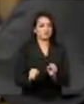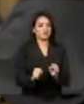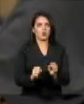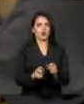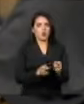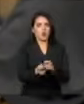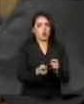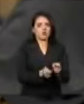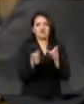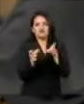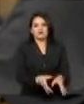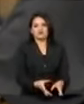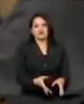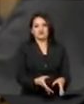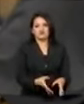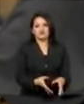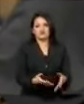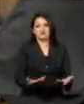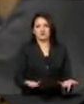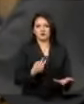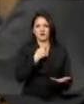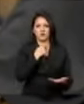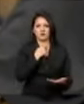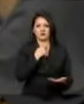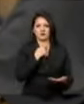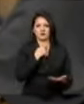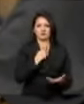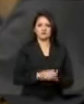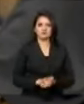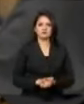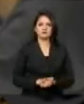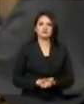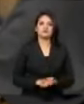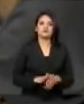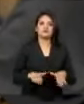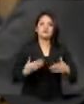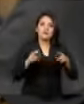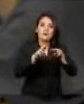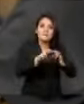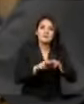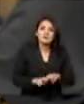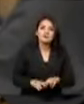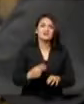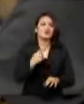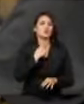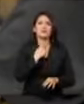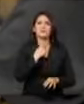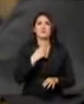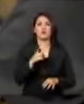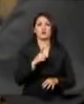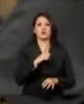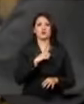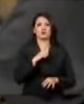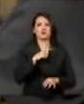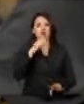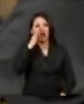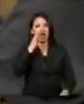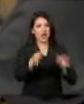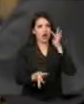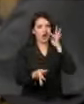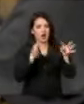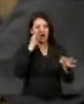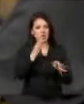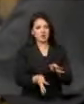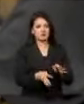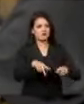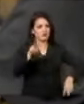controle constitucional do processo penal. E é por isso que não pode haver condenação, não pode haver cumprimento